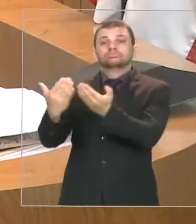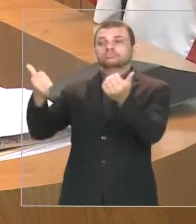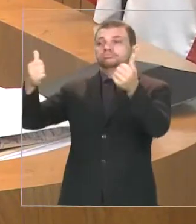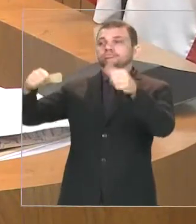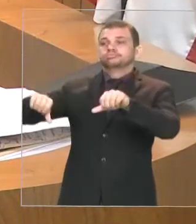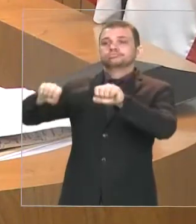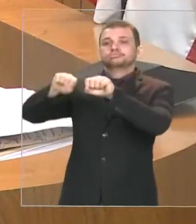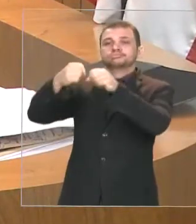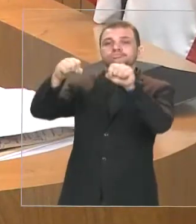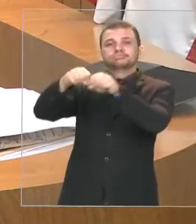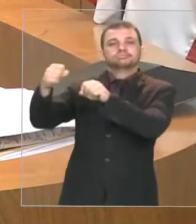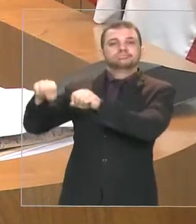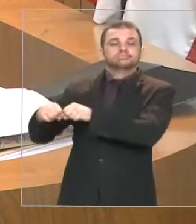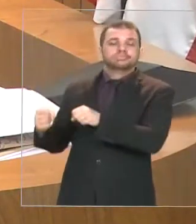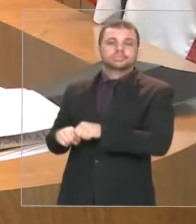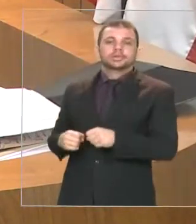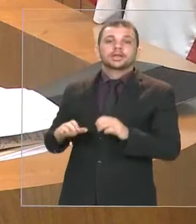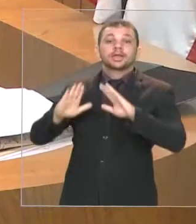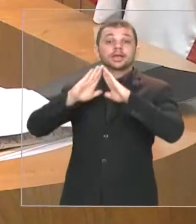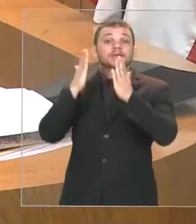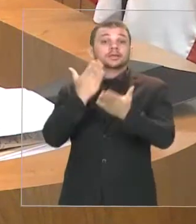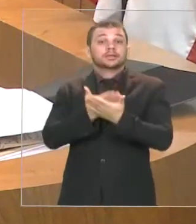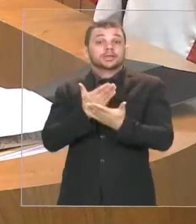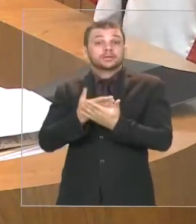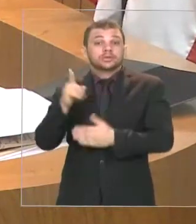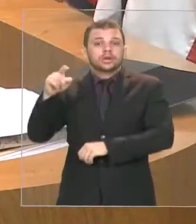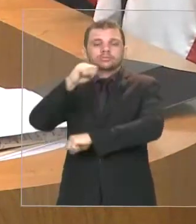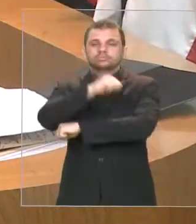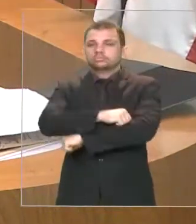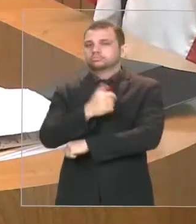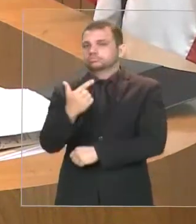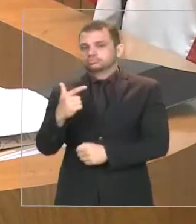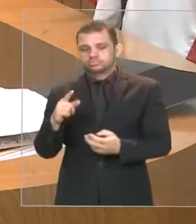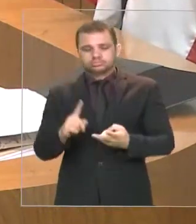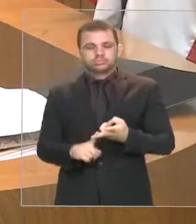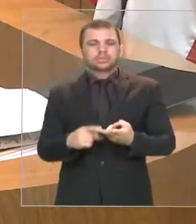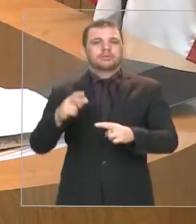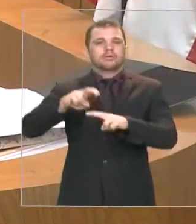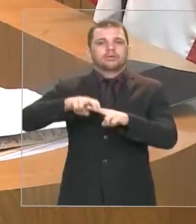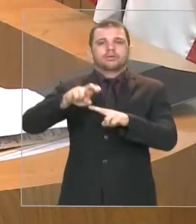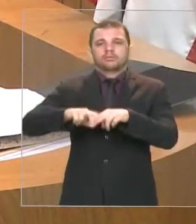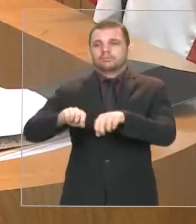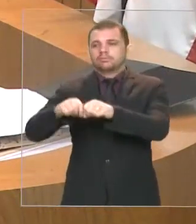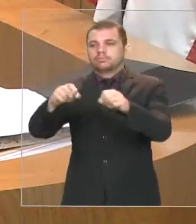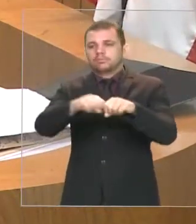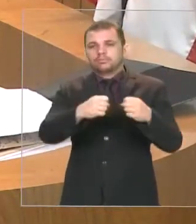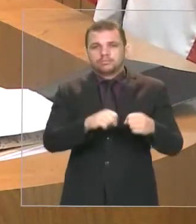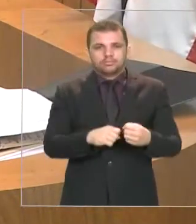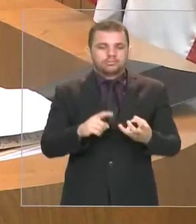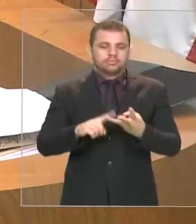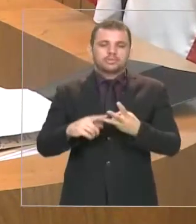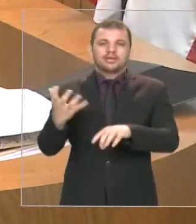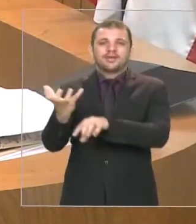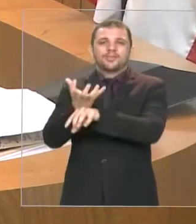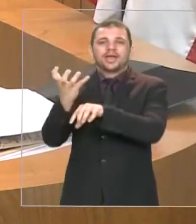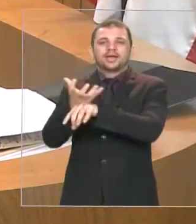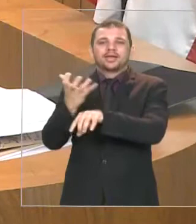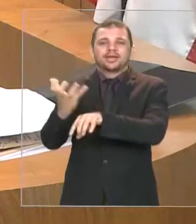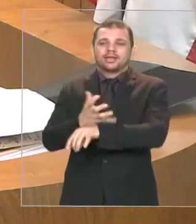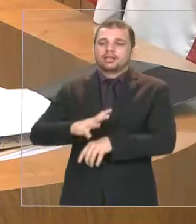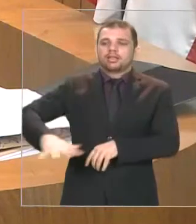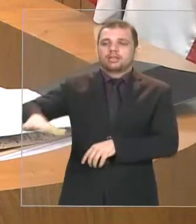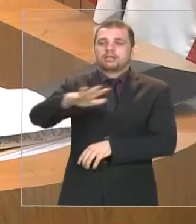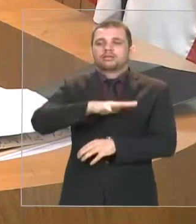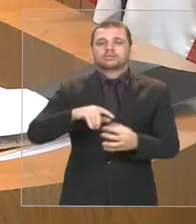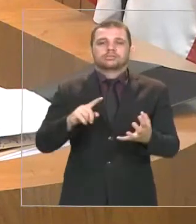está sem janelas, carteiras quebradas, mato por todo lado, uma quadra